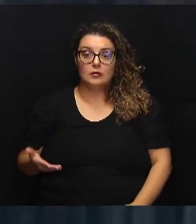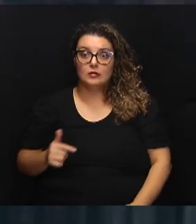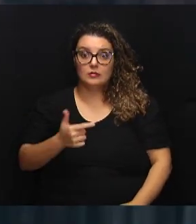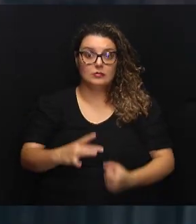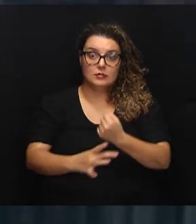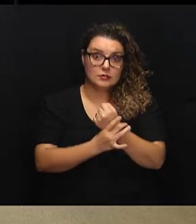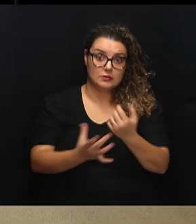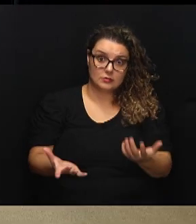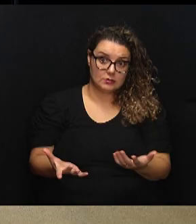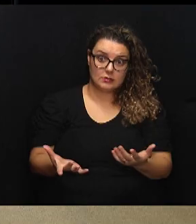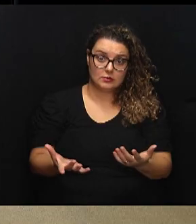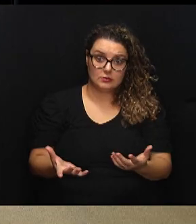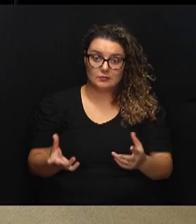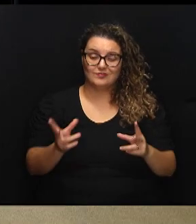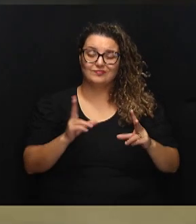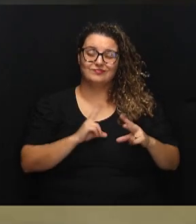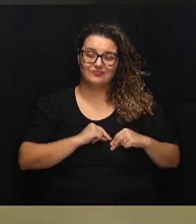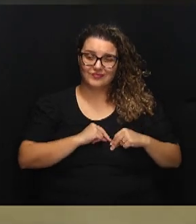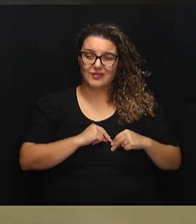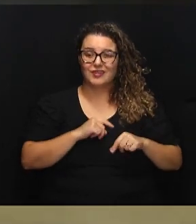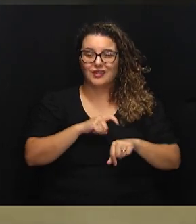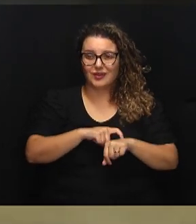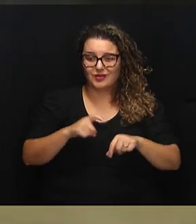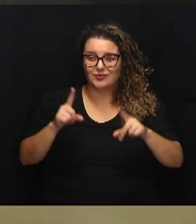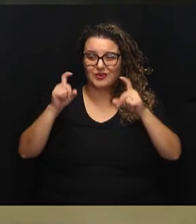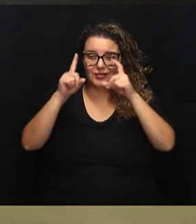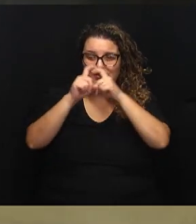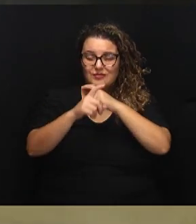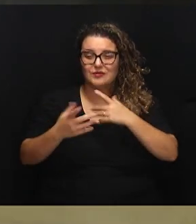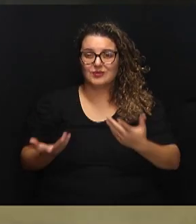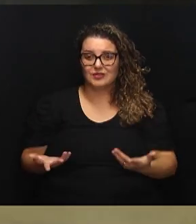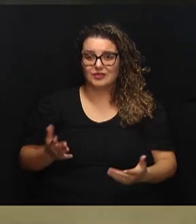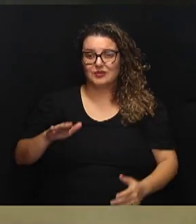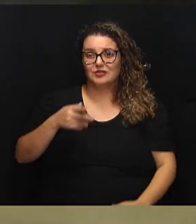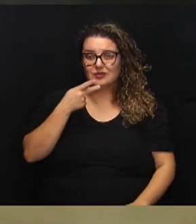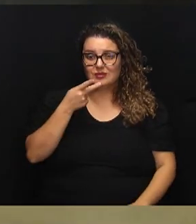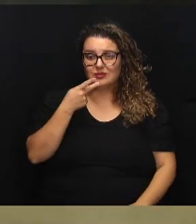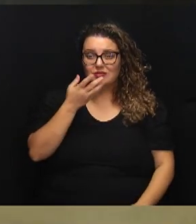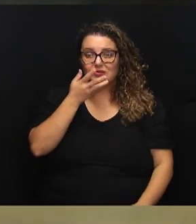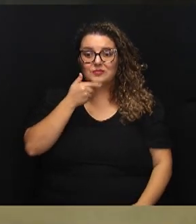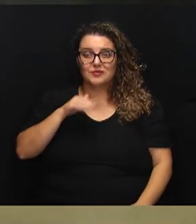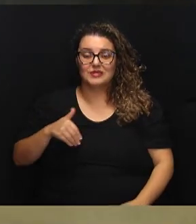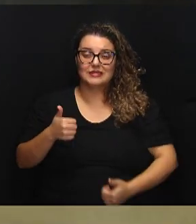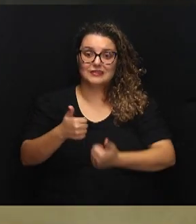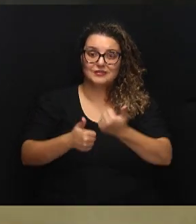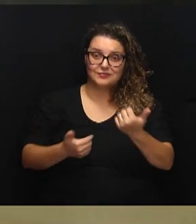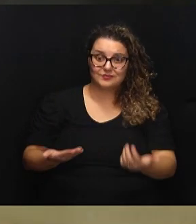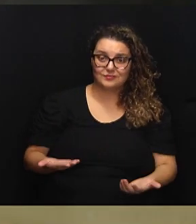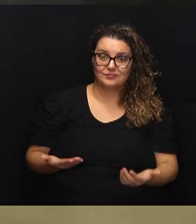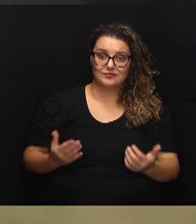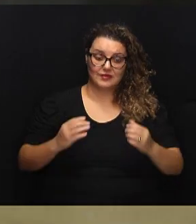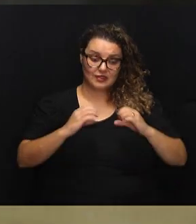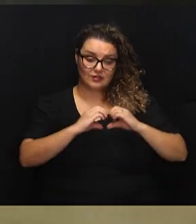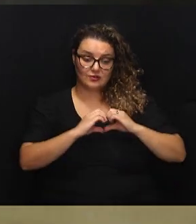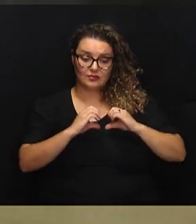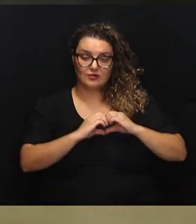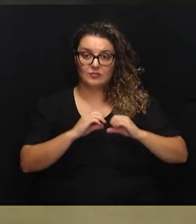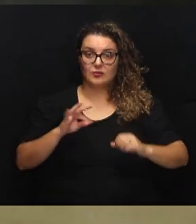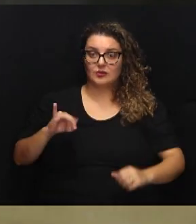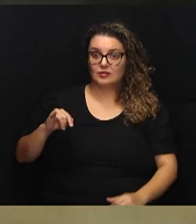segurança? Poxa vida, é uma situação bem delicada quando a gente fala de crianças e futebol e amor ao time,